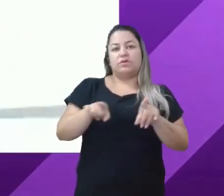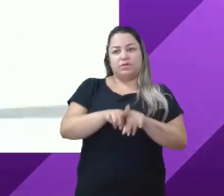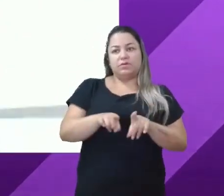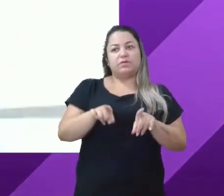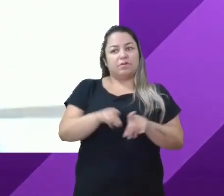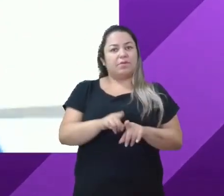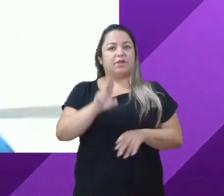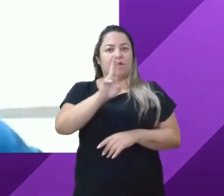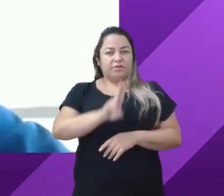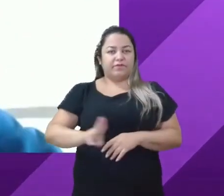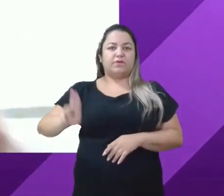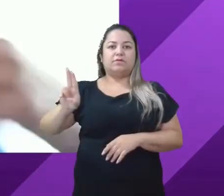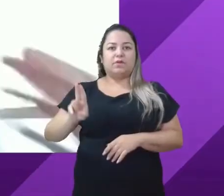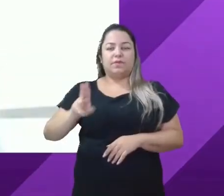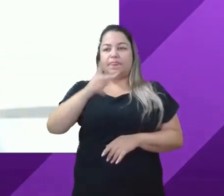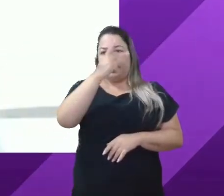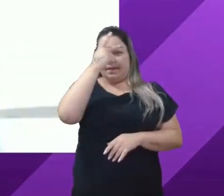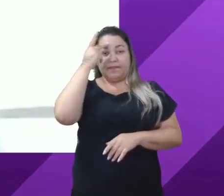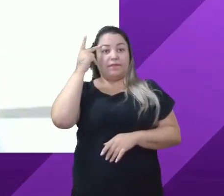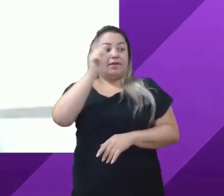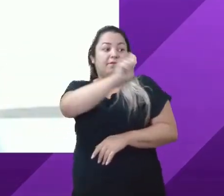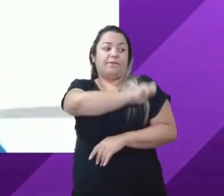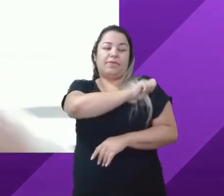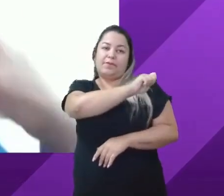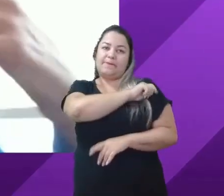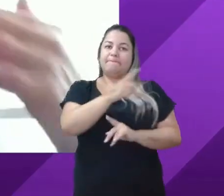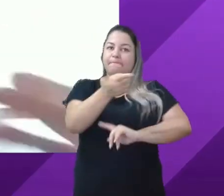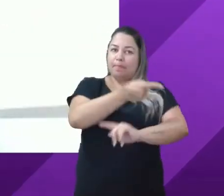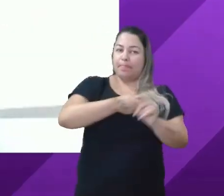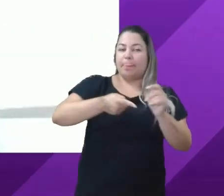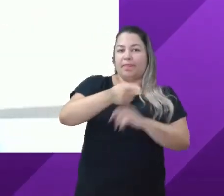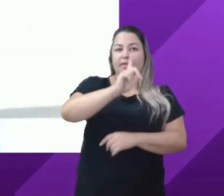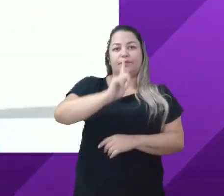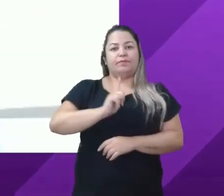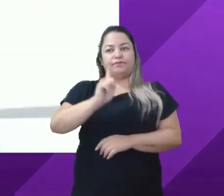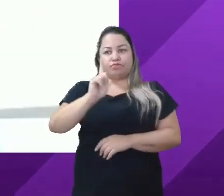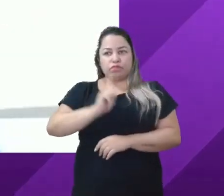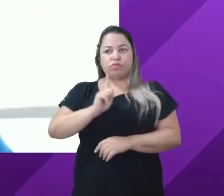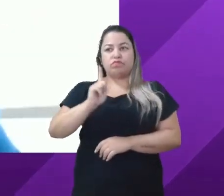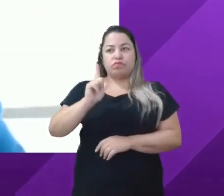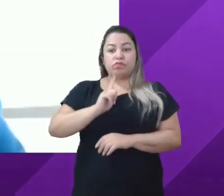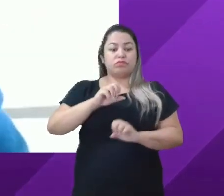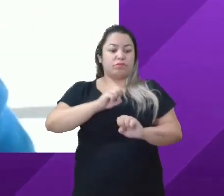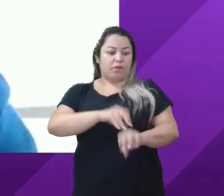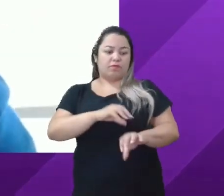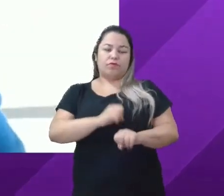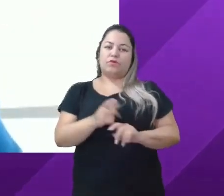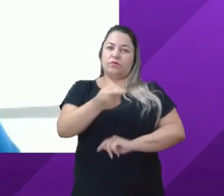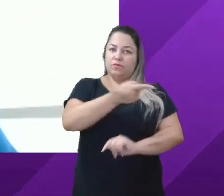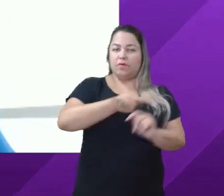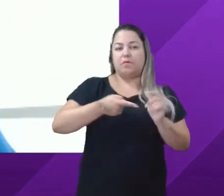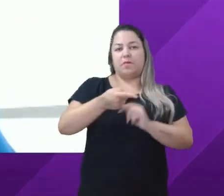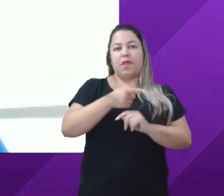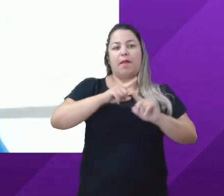na universidade, quem é estudante de economia ou que tem disciplinas da atividade de economia,